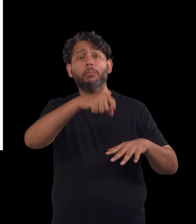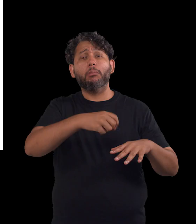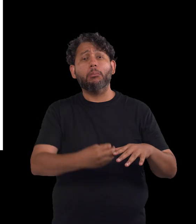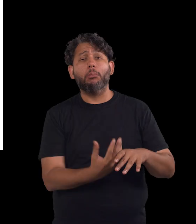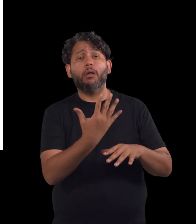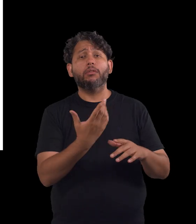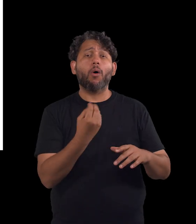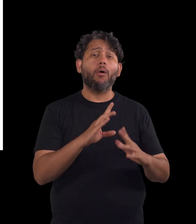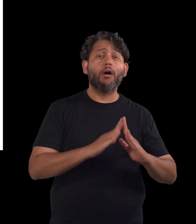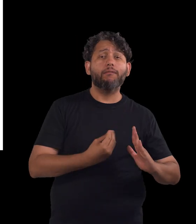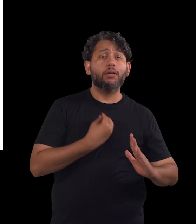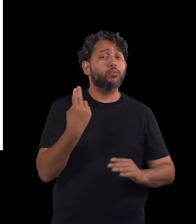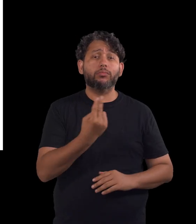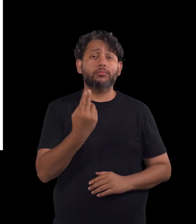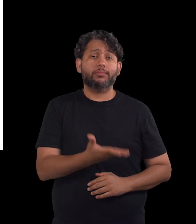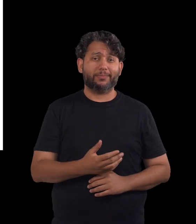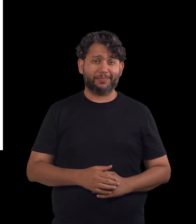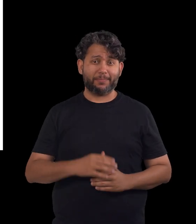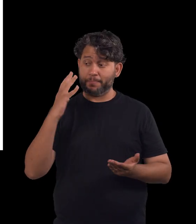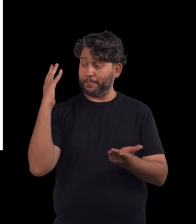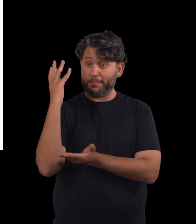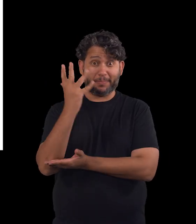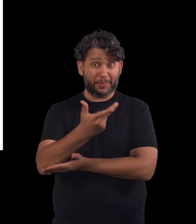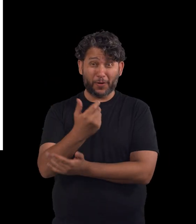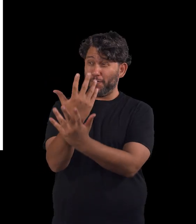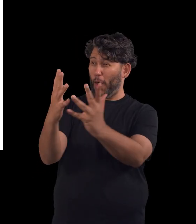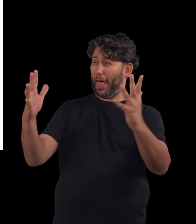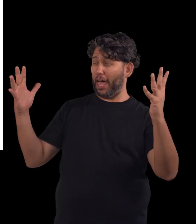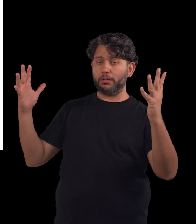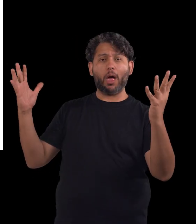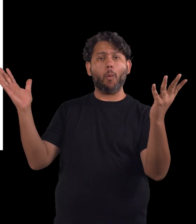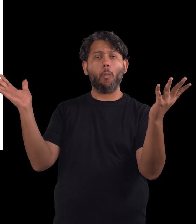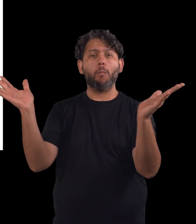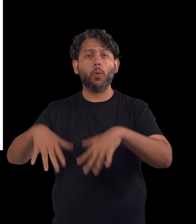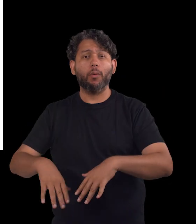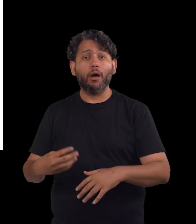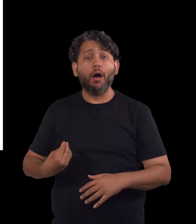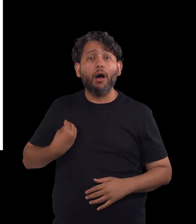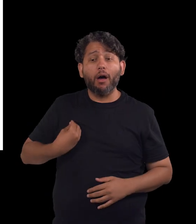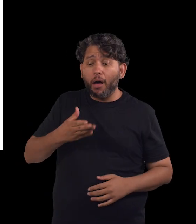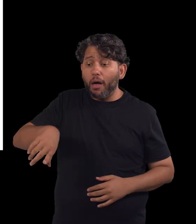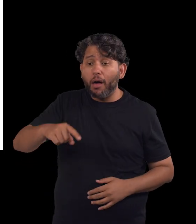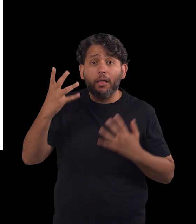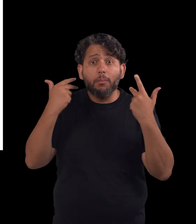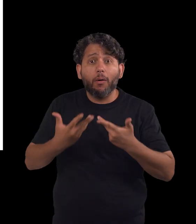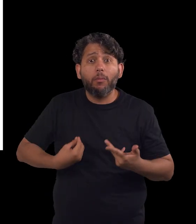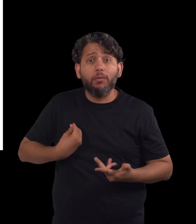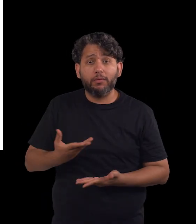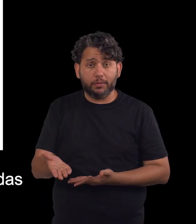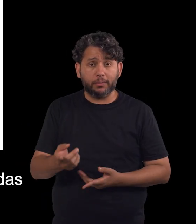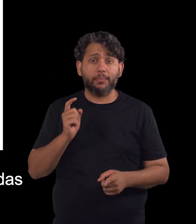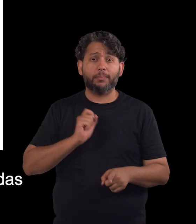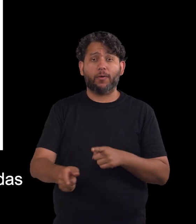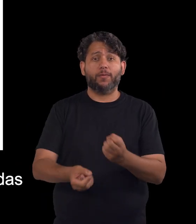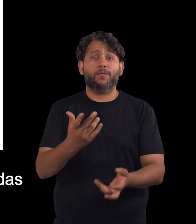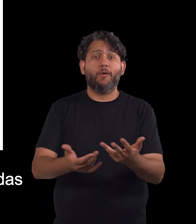impróprio para plantio ou moradia, no desmatamento, que elimina florestas inteiras e expulsa animais de seus habitats,